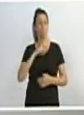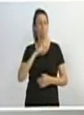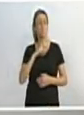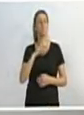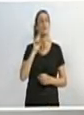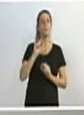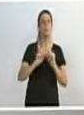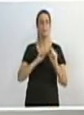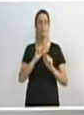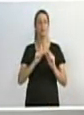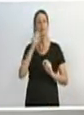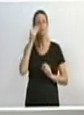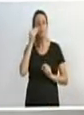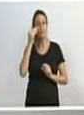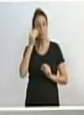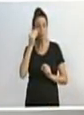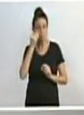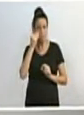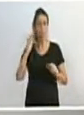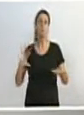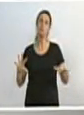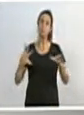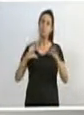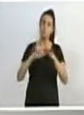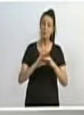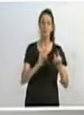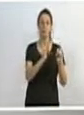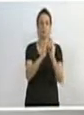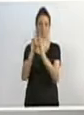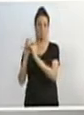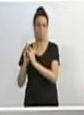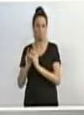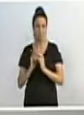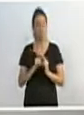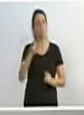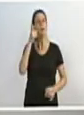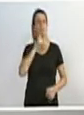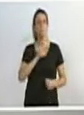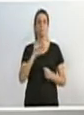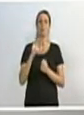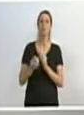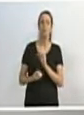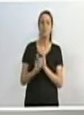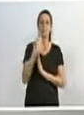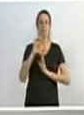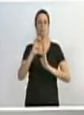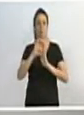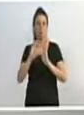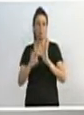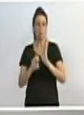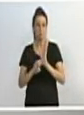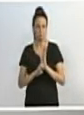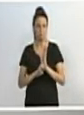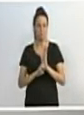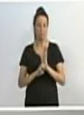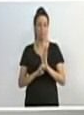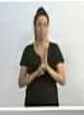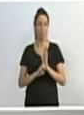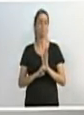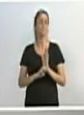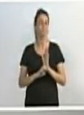tentou dar as mãos para todas essas entidades na formatação do estatuto que nós chegamos aqui hoje. Ela